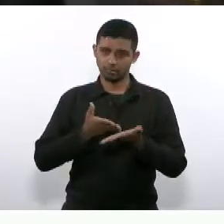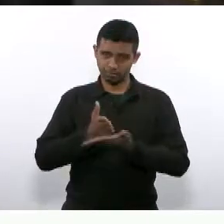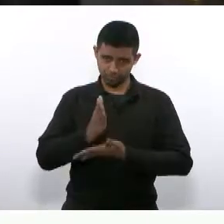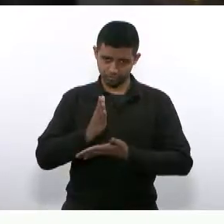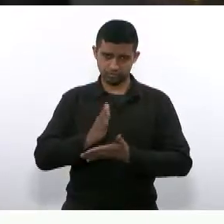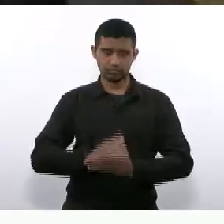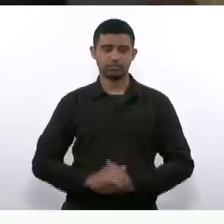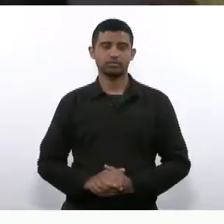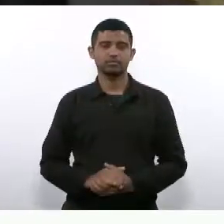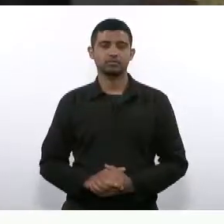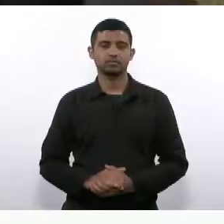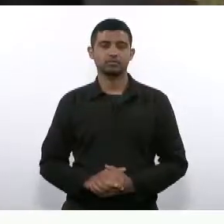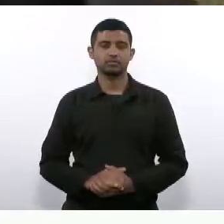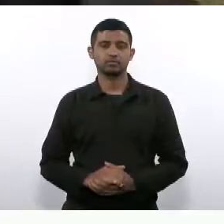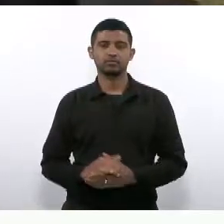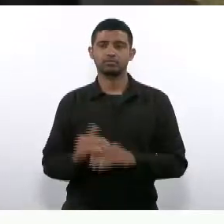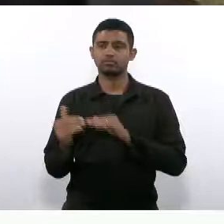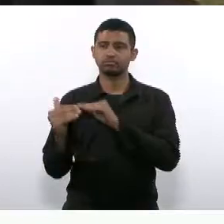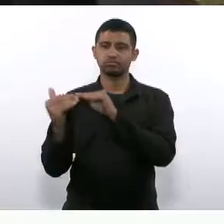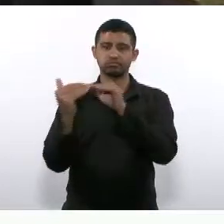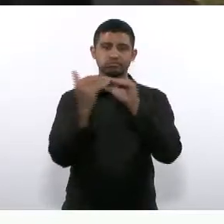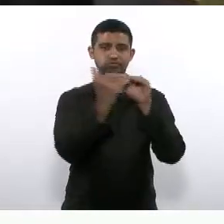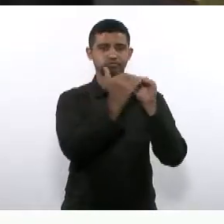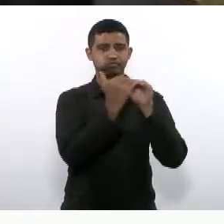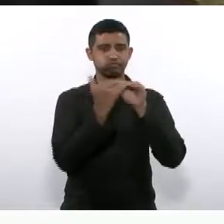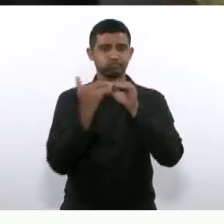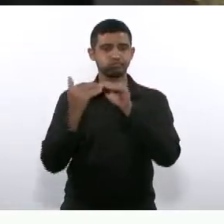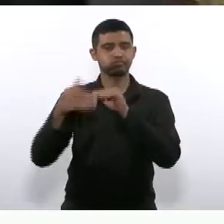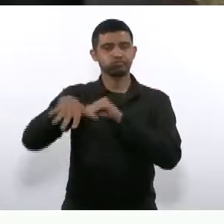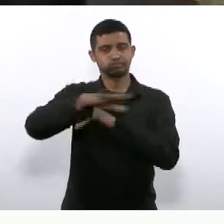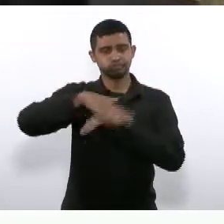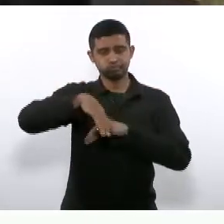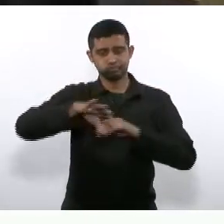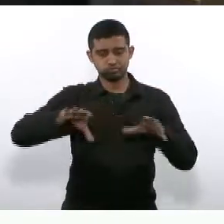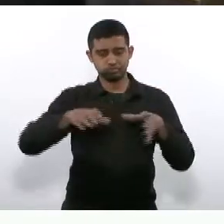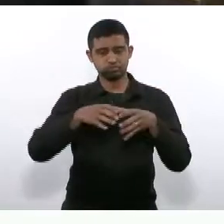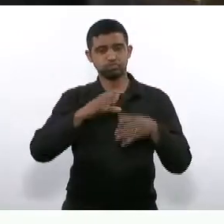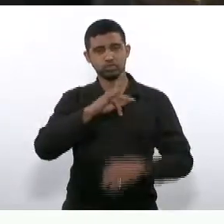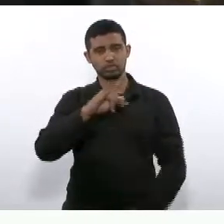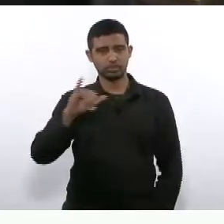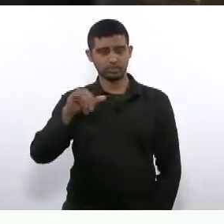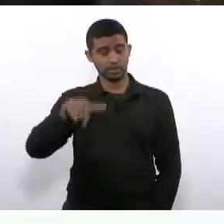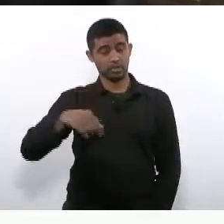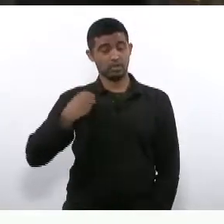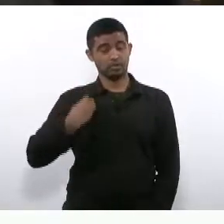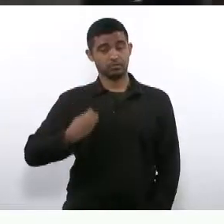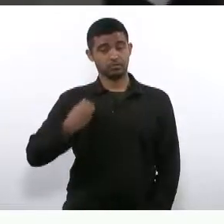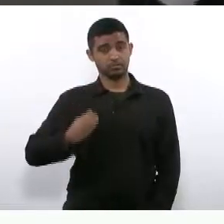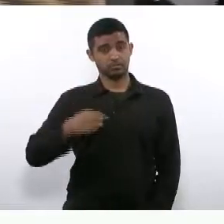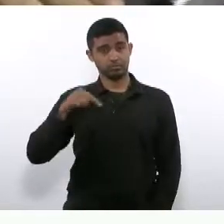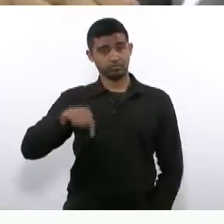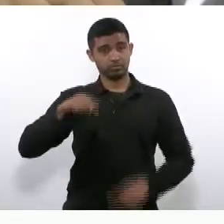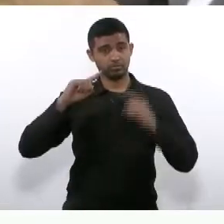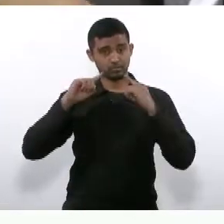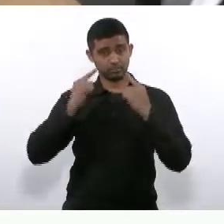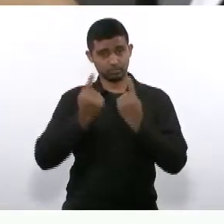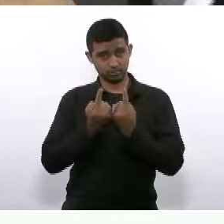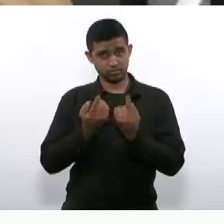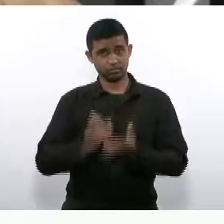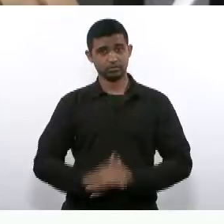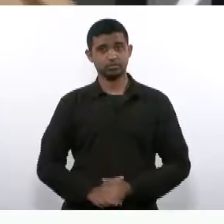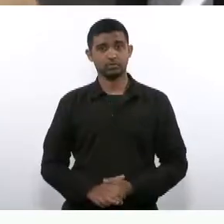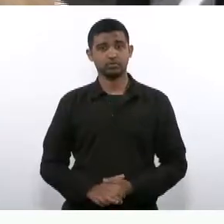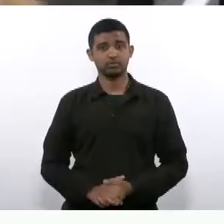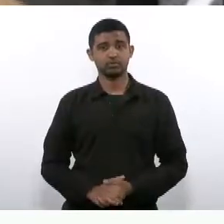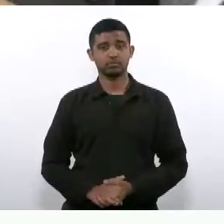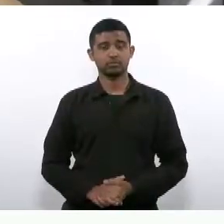aprovado integralmente por todos os integrantes da CPI presentes nessa CPI, de todos os integrantes,